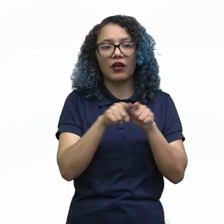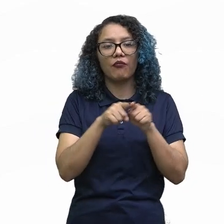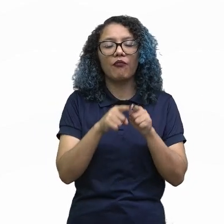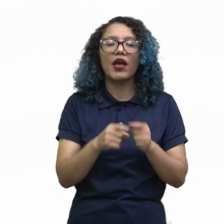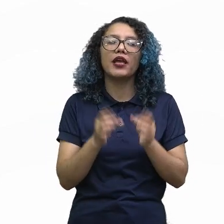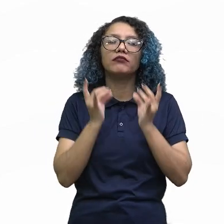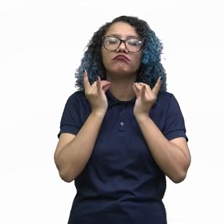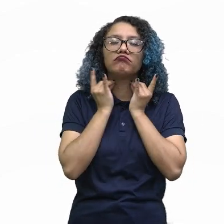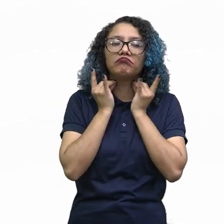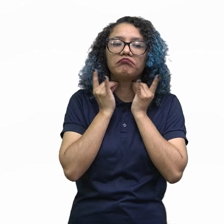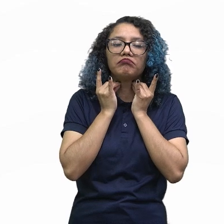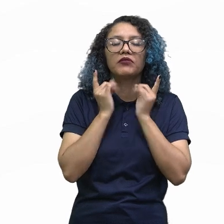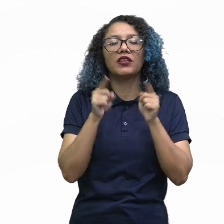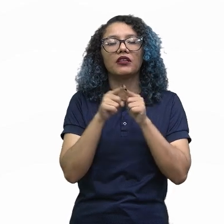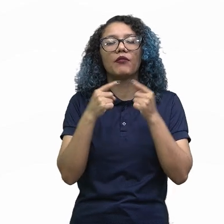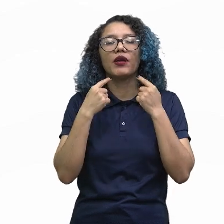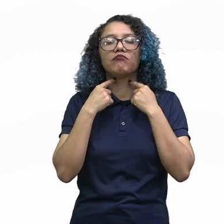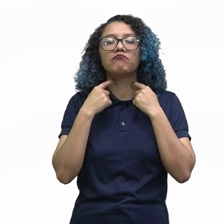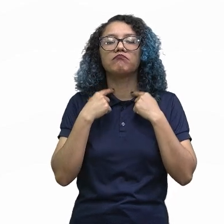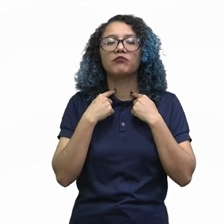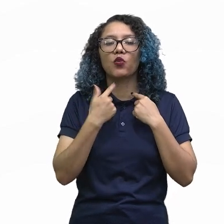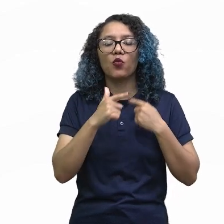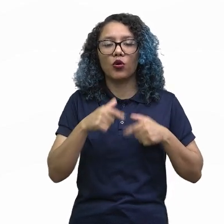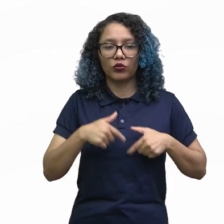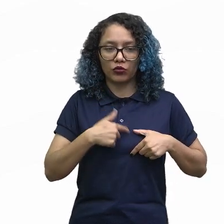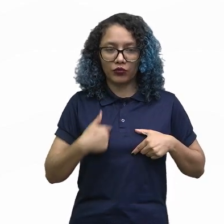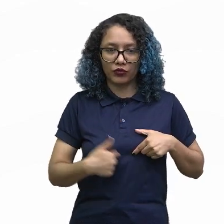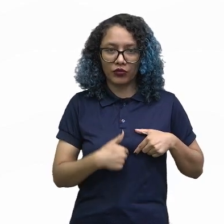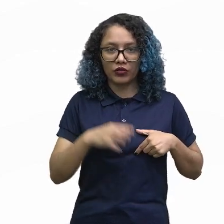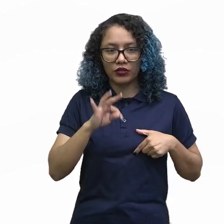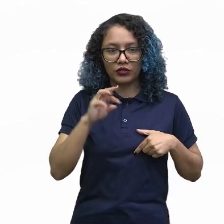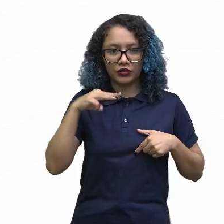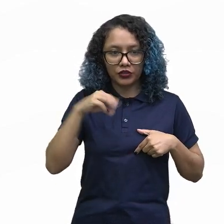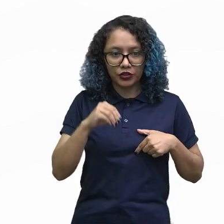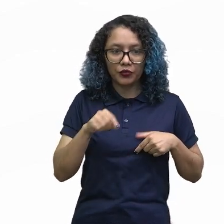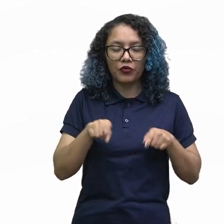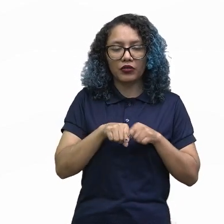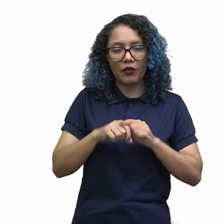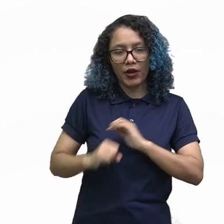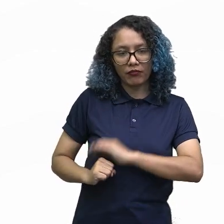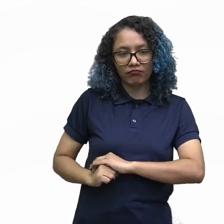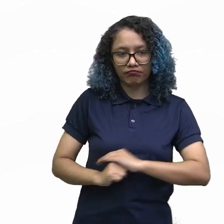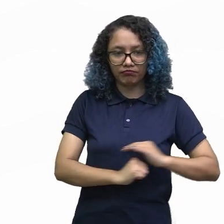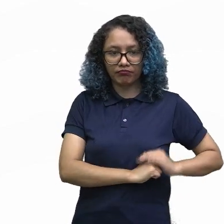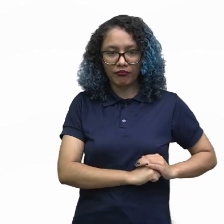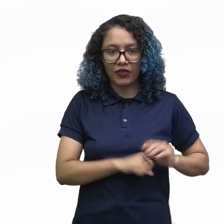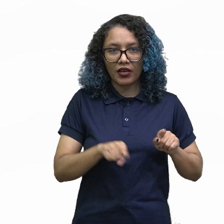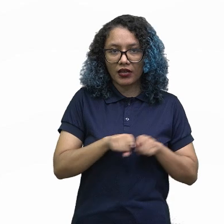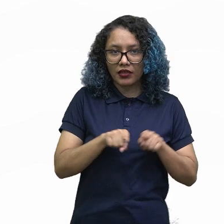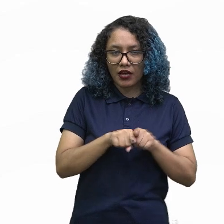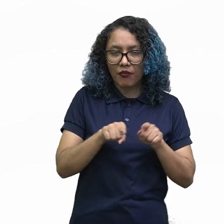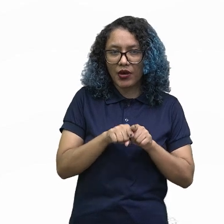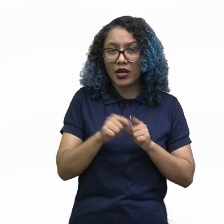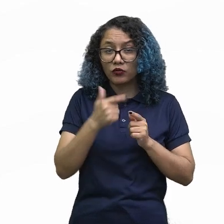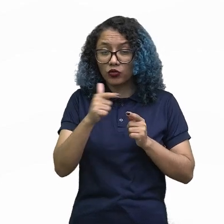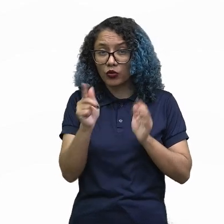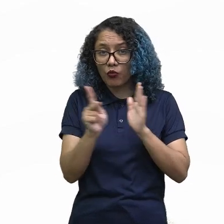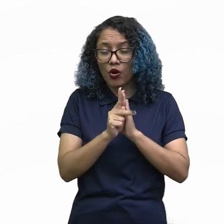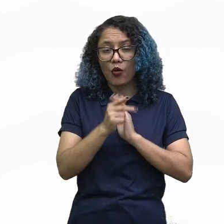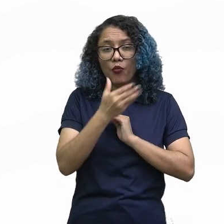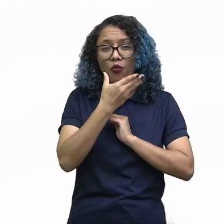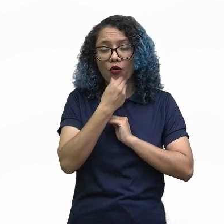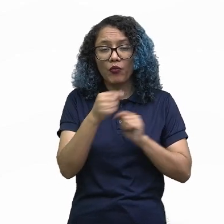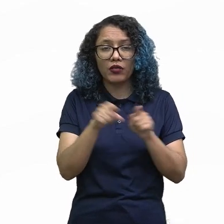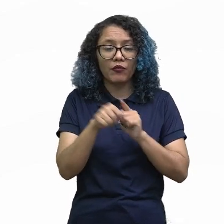as paratireoides, o timo, as suprarrenais, o pâncreas e as glândulas sexuais, né? Todas elas ali com